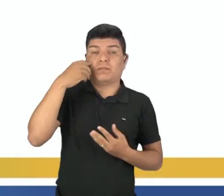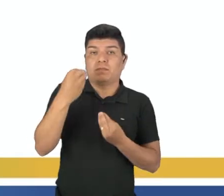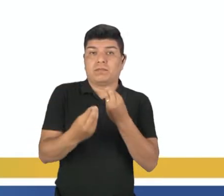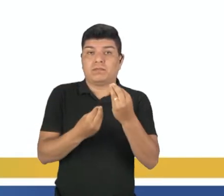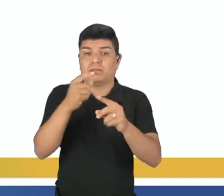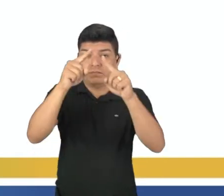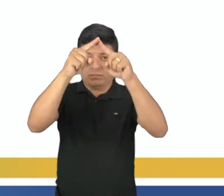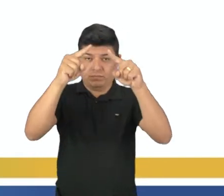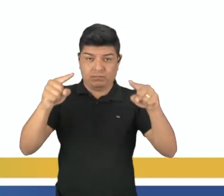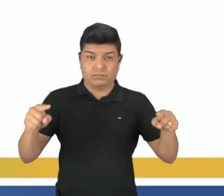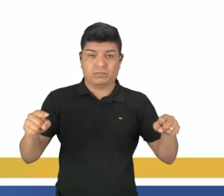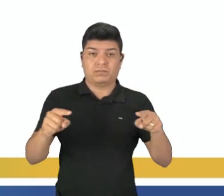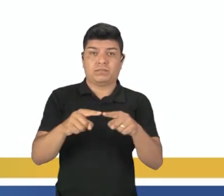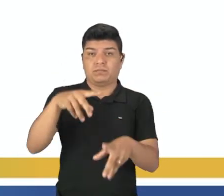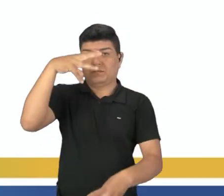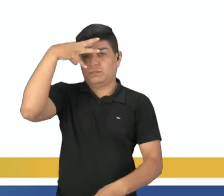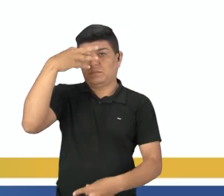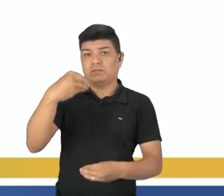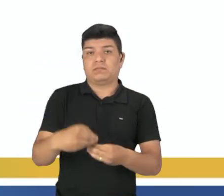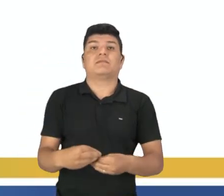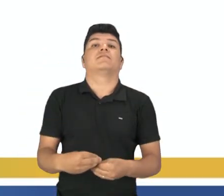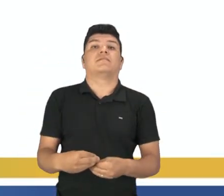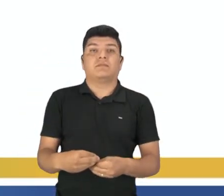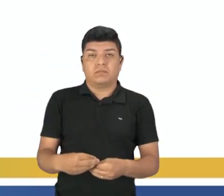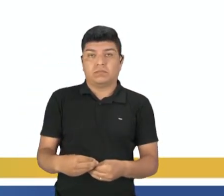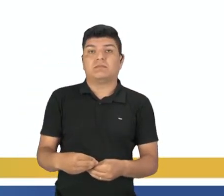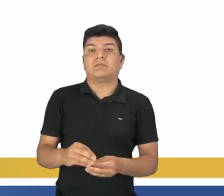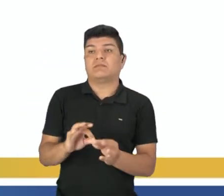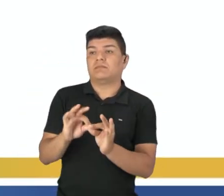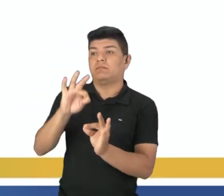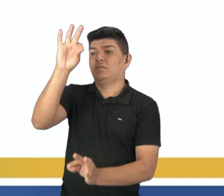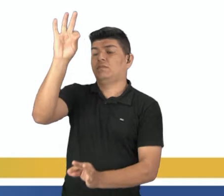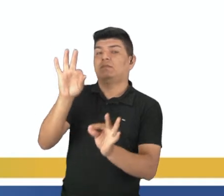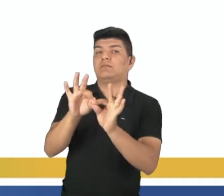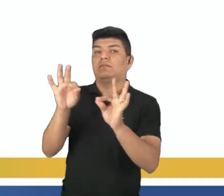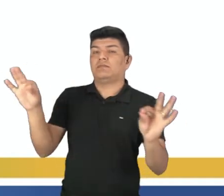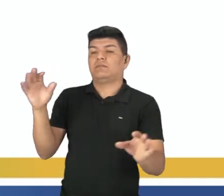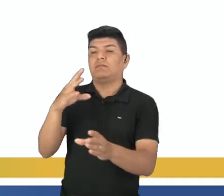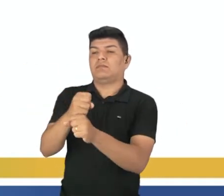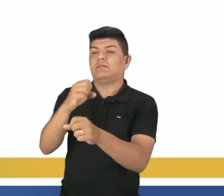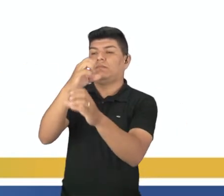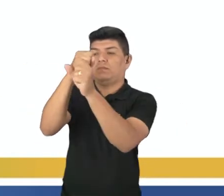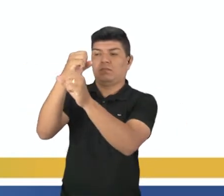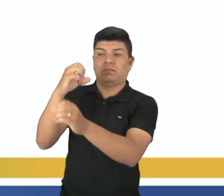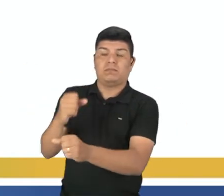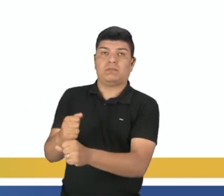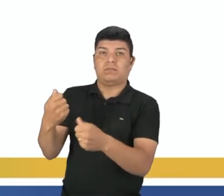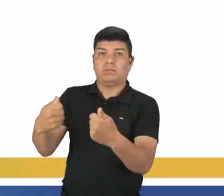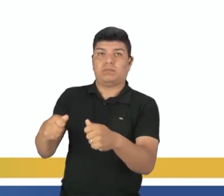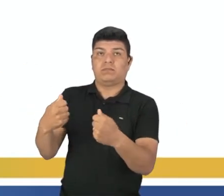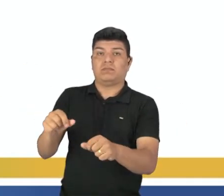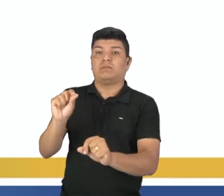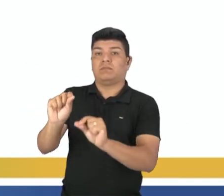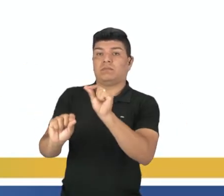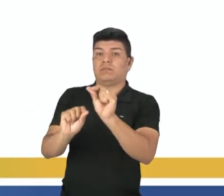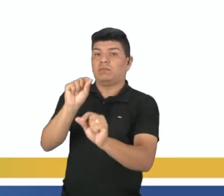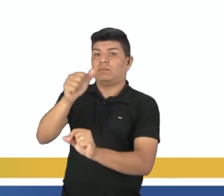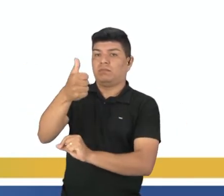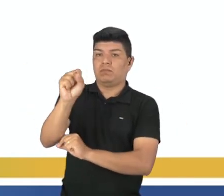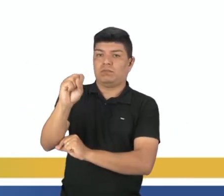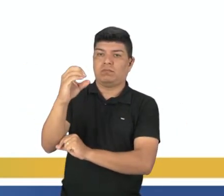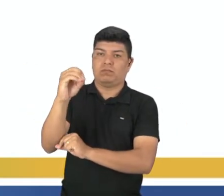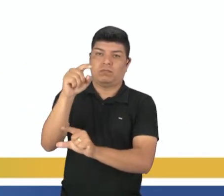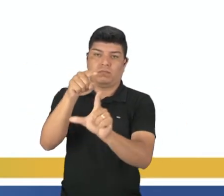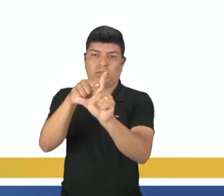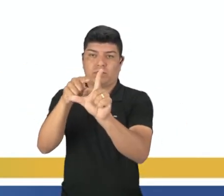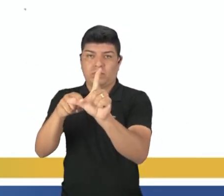de um triângulo, a gente sabe que a medida, né, a soma das medidas desses ângulos tem que dar 180 graus, né? Então, a